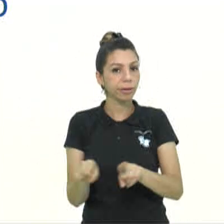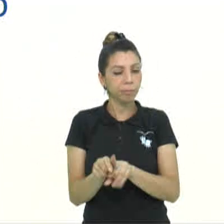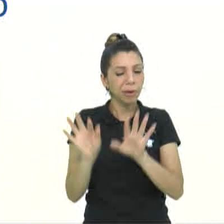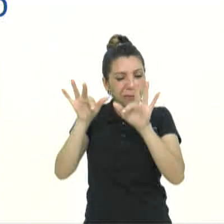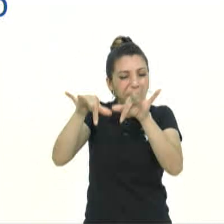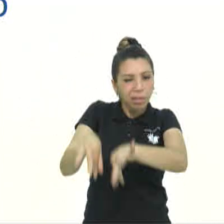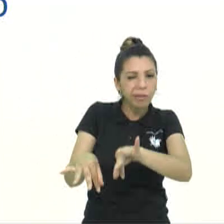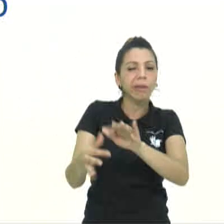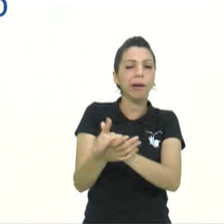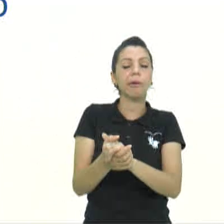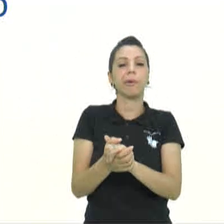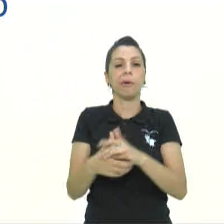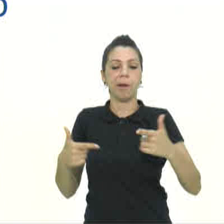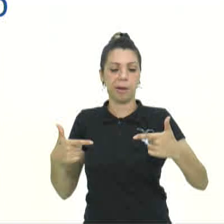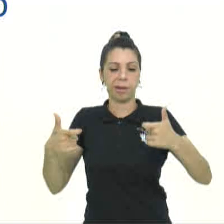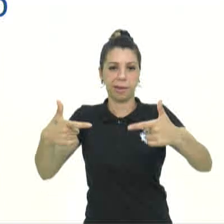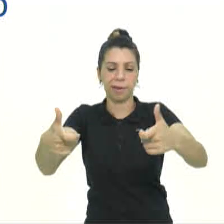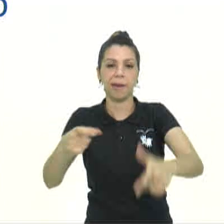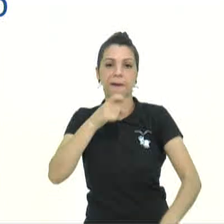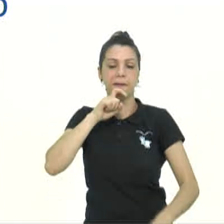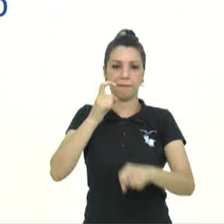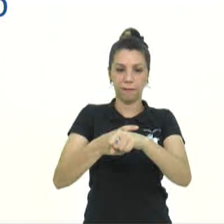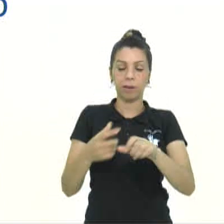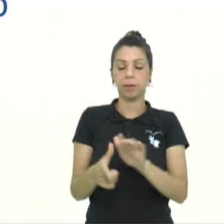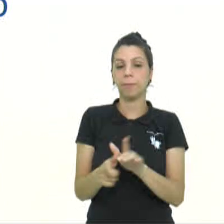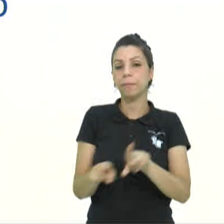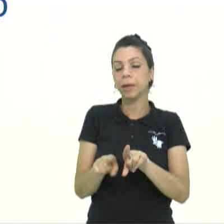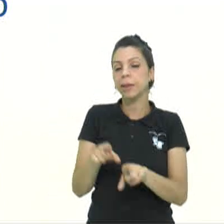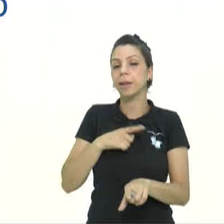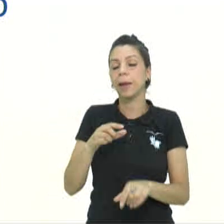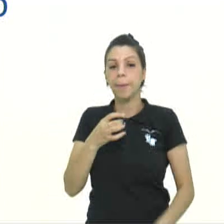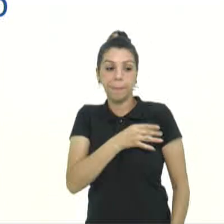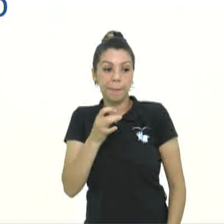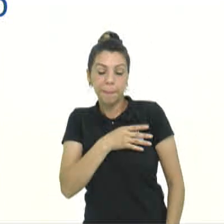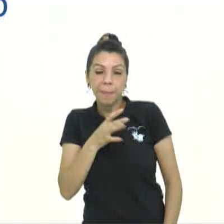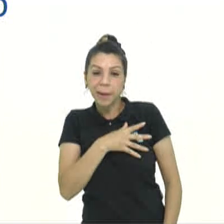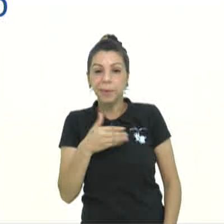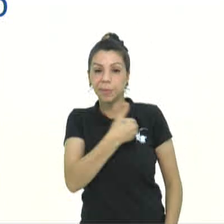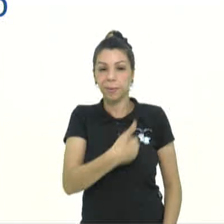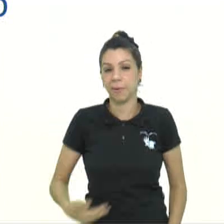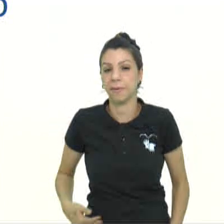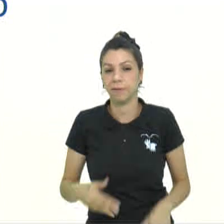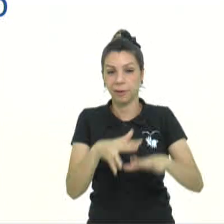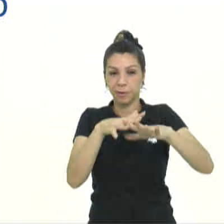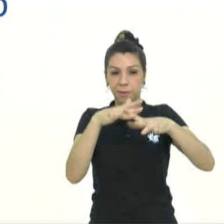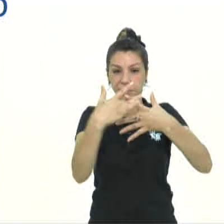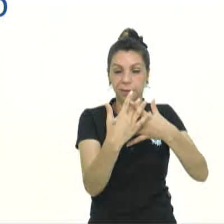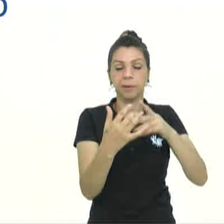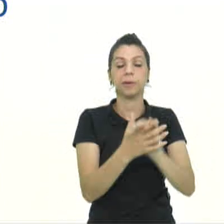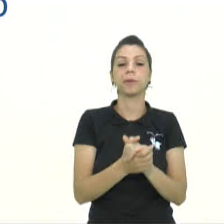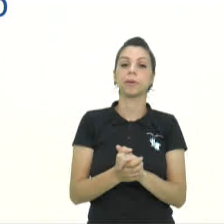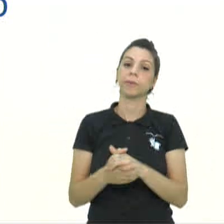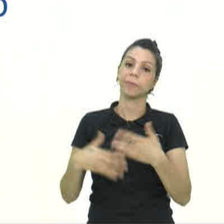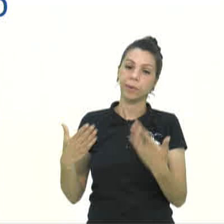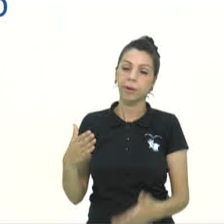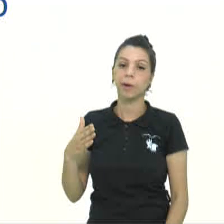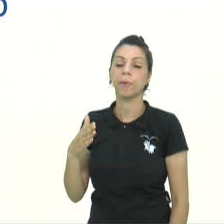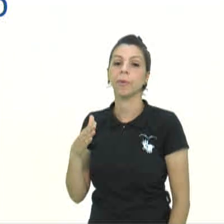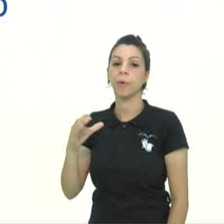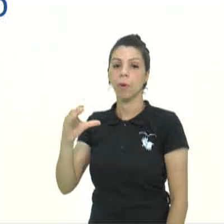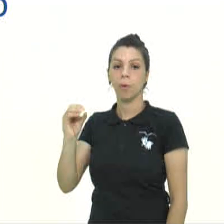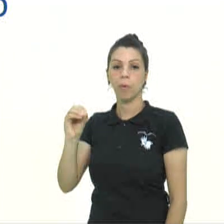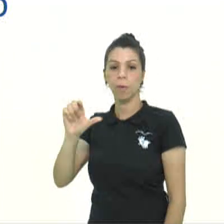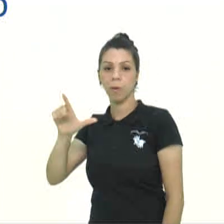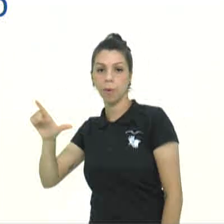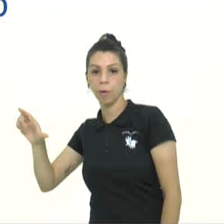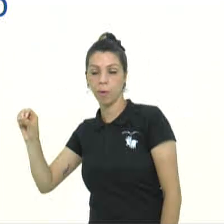final. Havia o temor de um governo socialista na América Latina. O Fernando Collor, claro, explorou